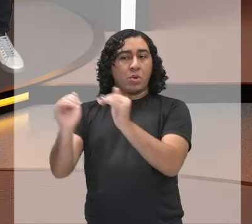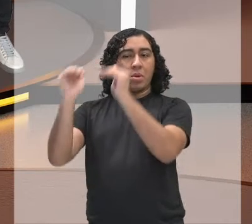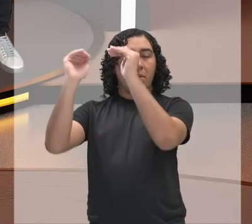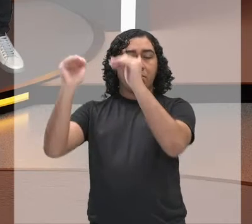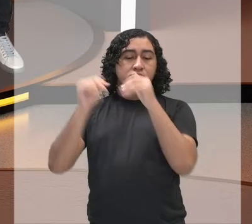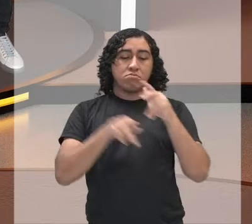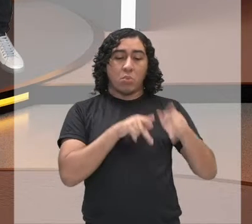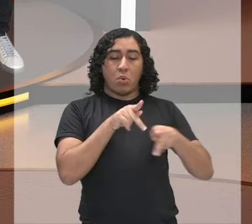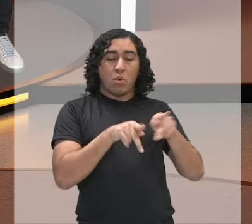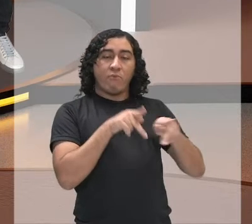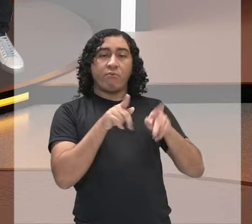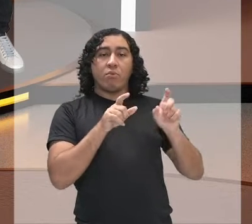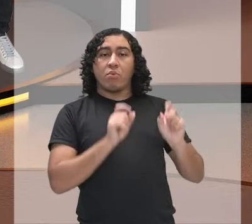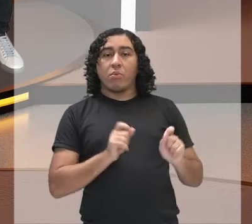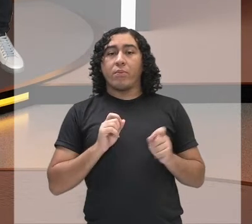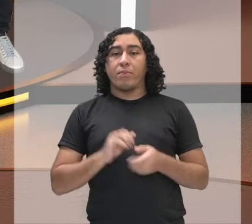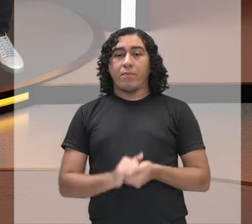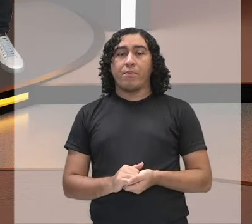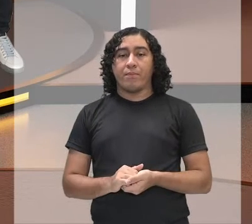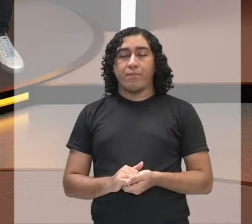população